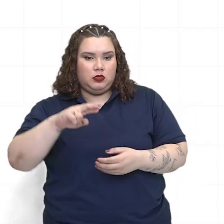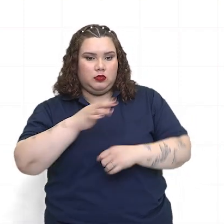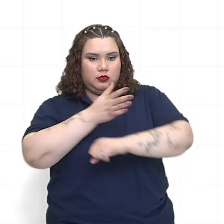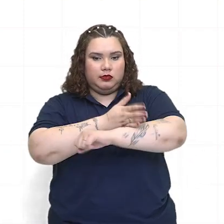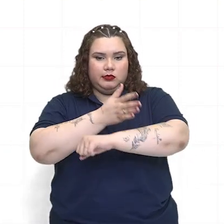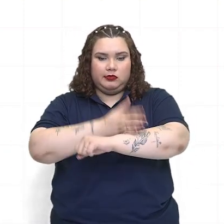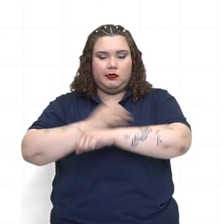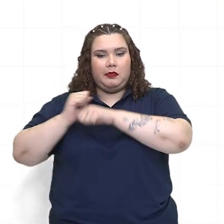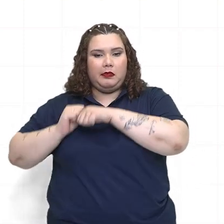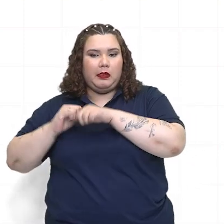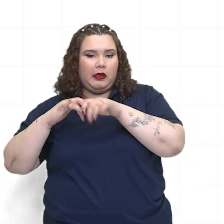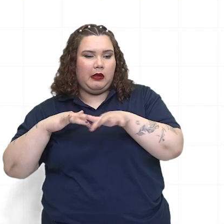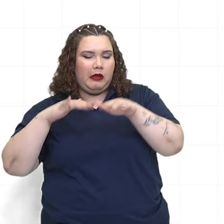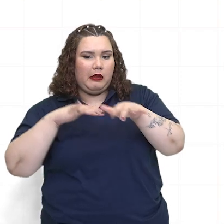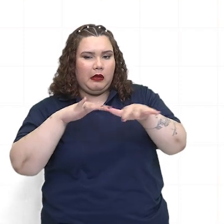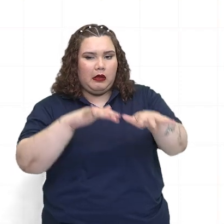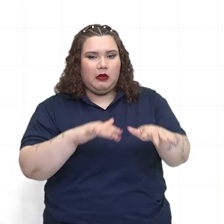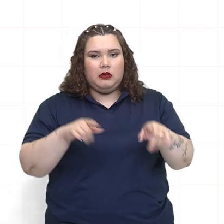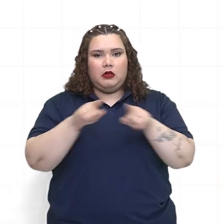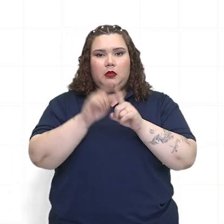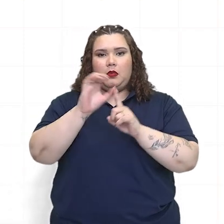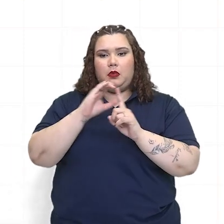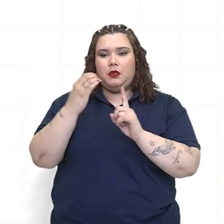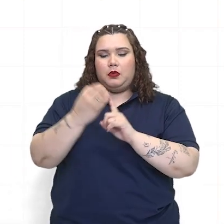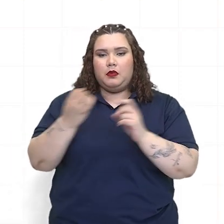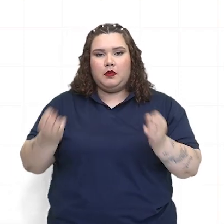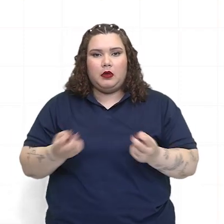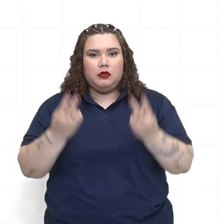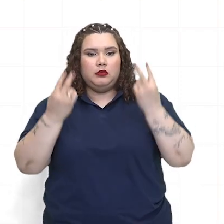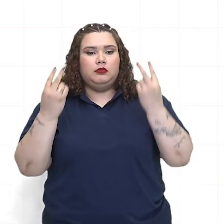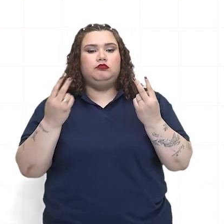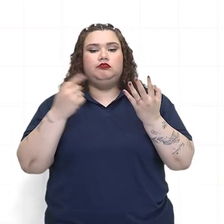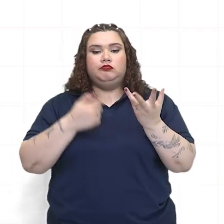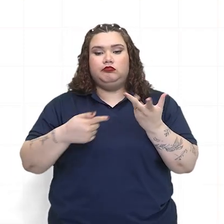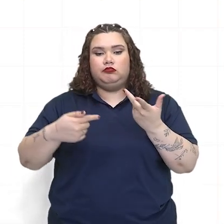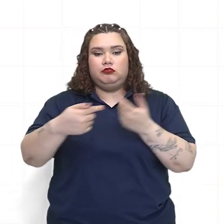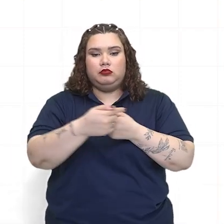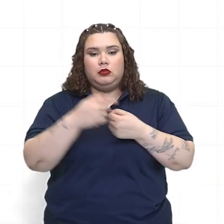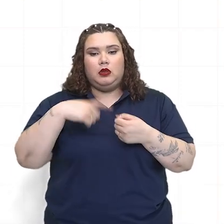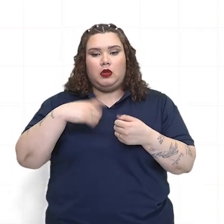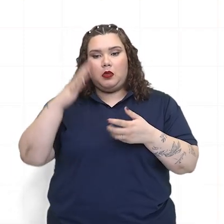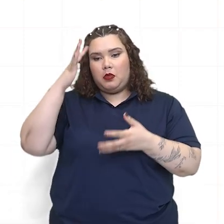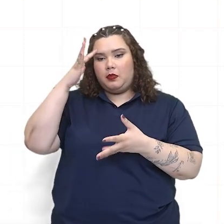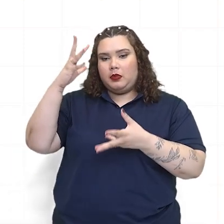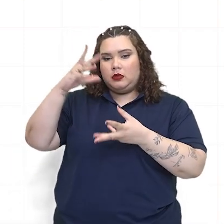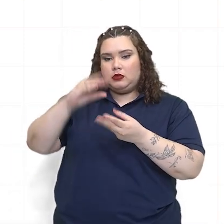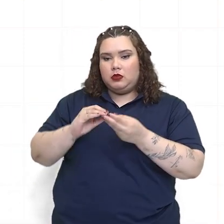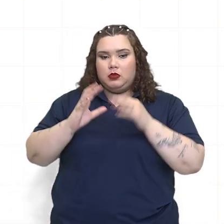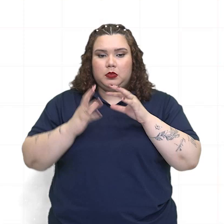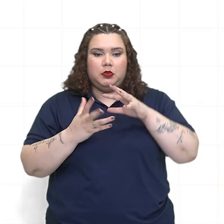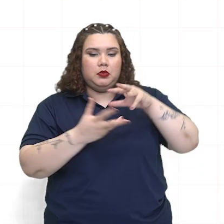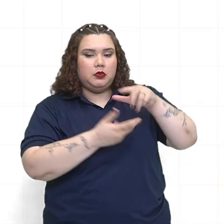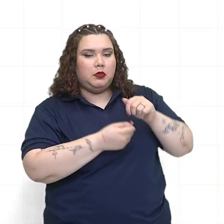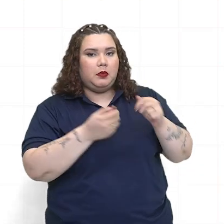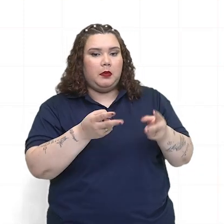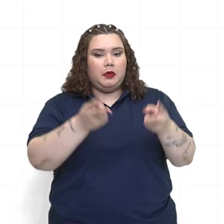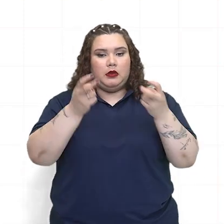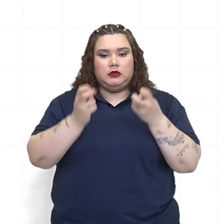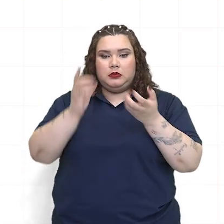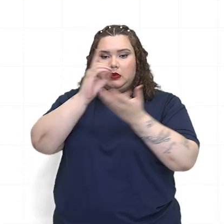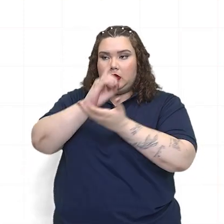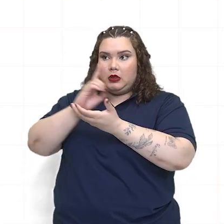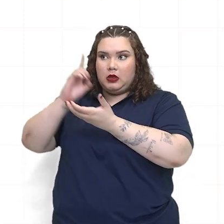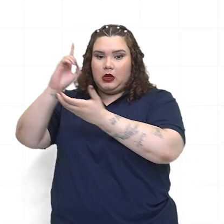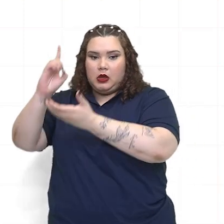medieval, peregrinações, cruzadas, culto às relíquias e etc., decorria dessa interpretação do mundo que via